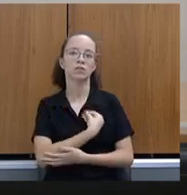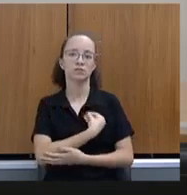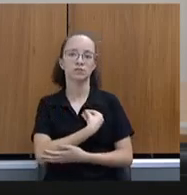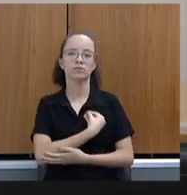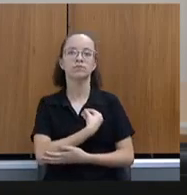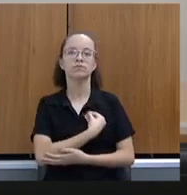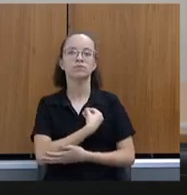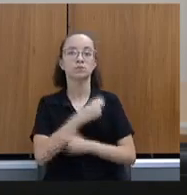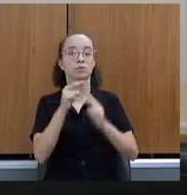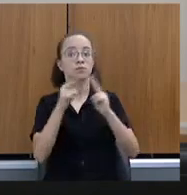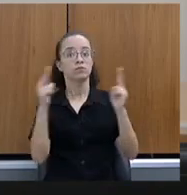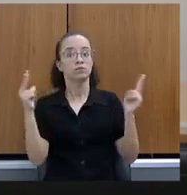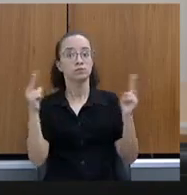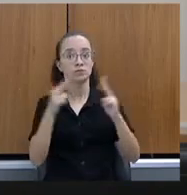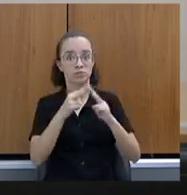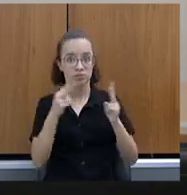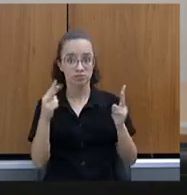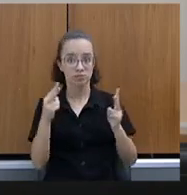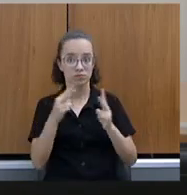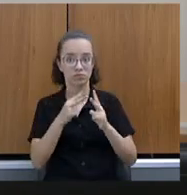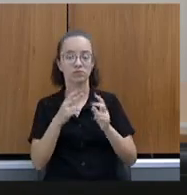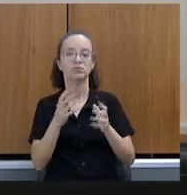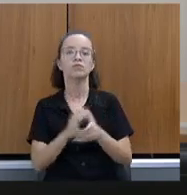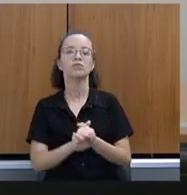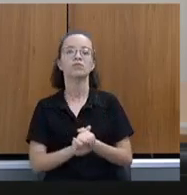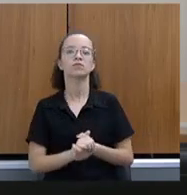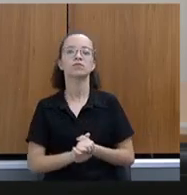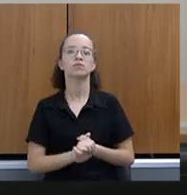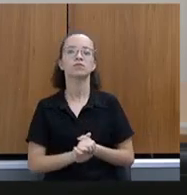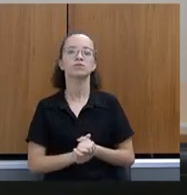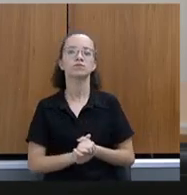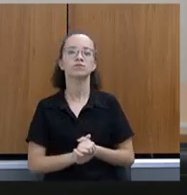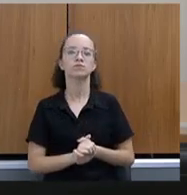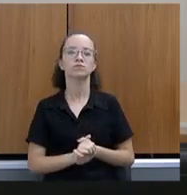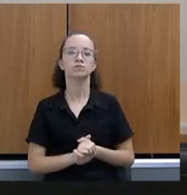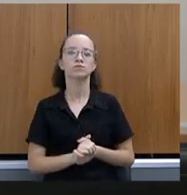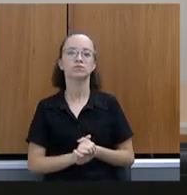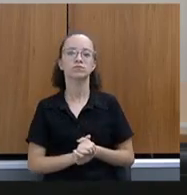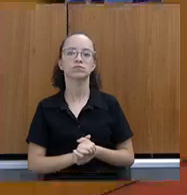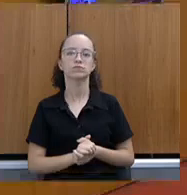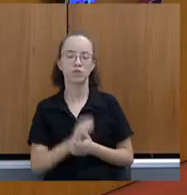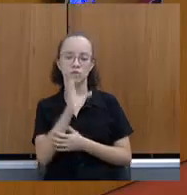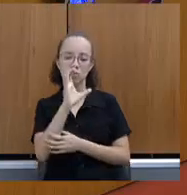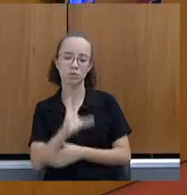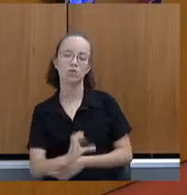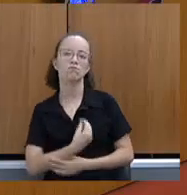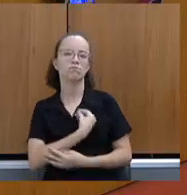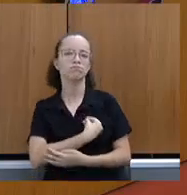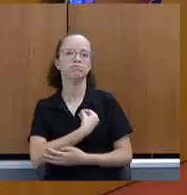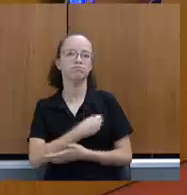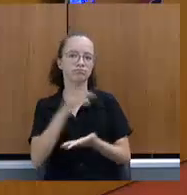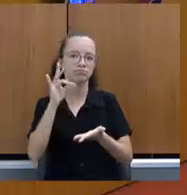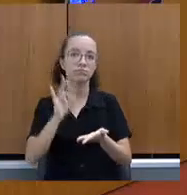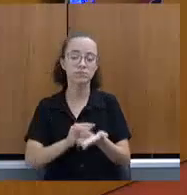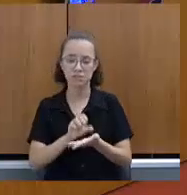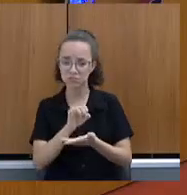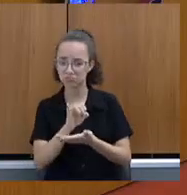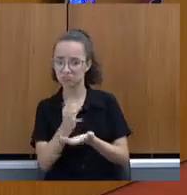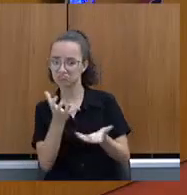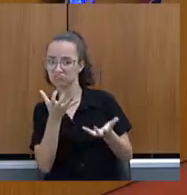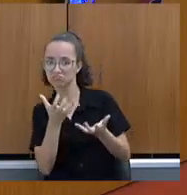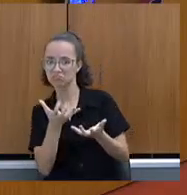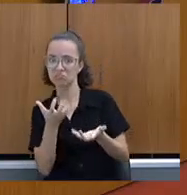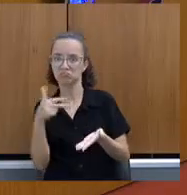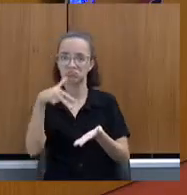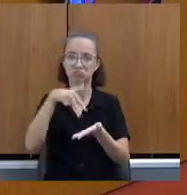conosco de forma remota que fazem parte das comissões se desejam fazer o